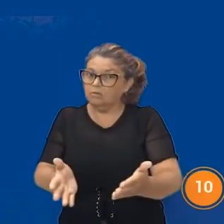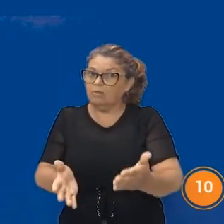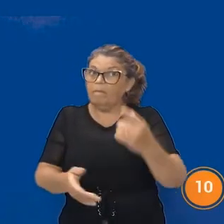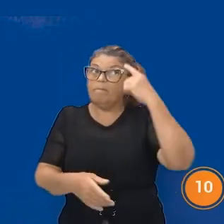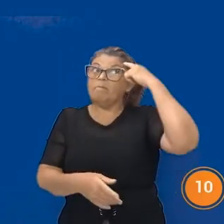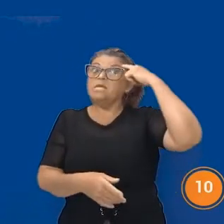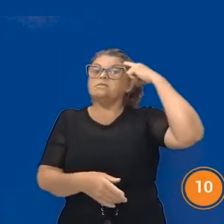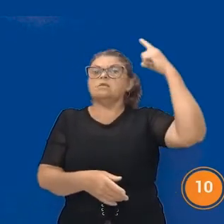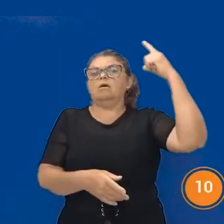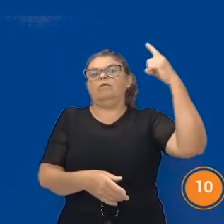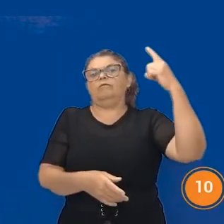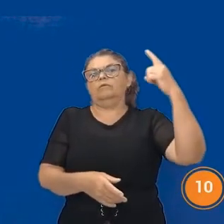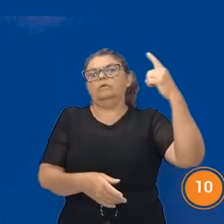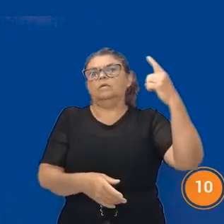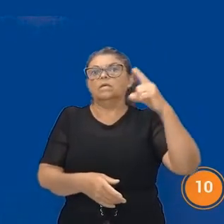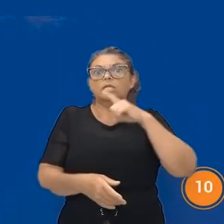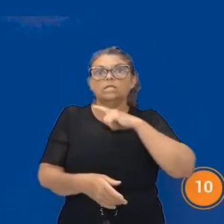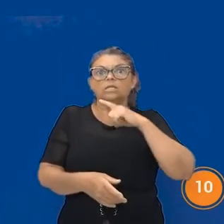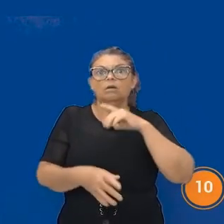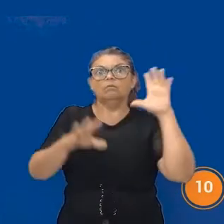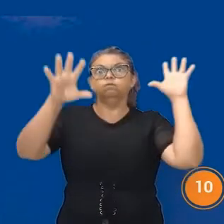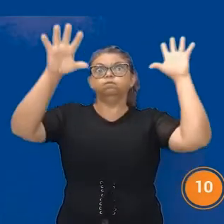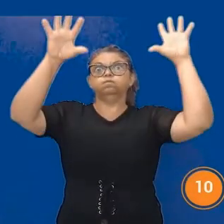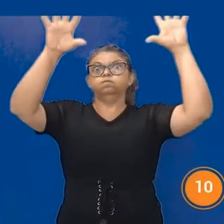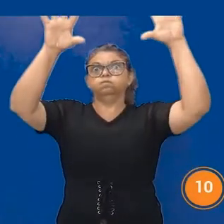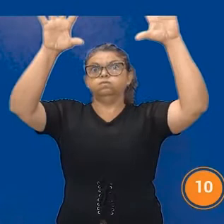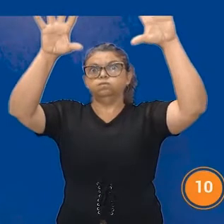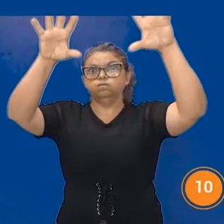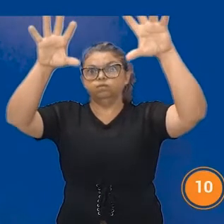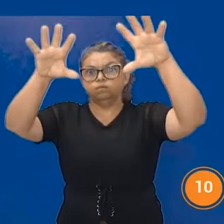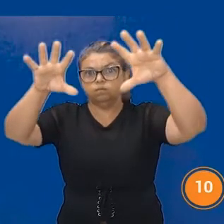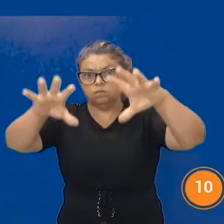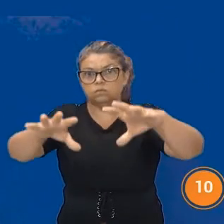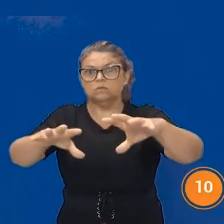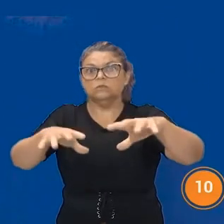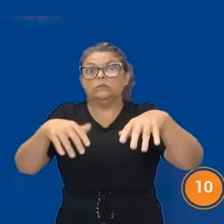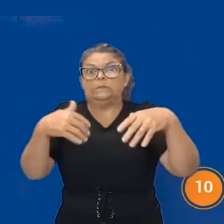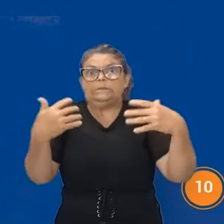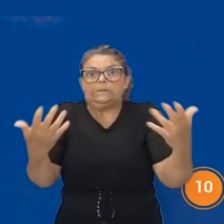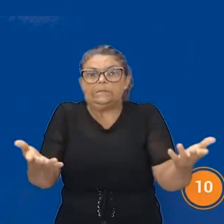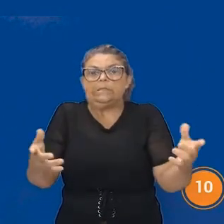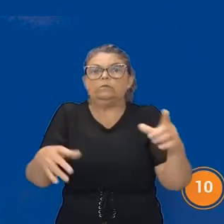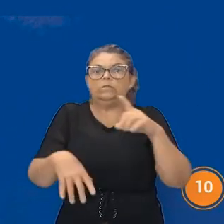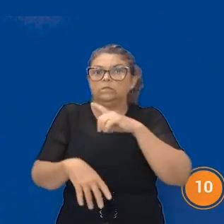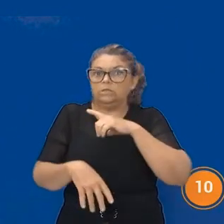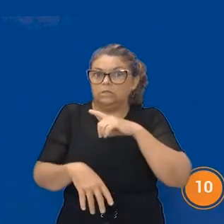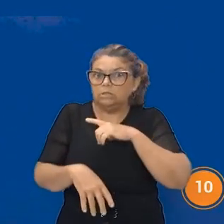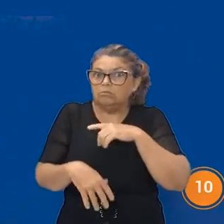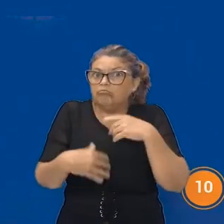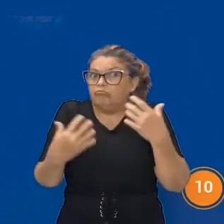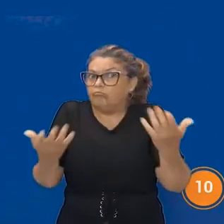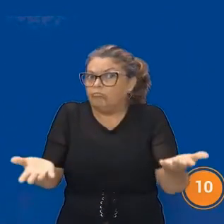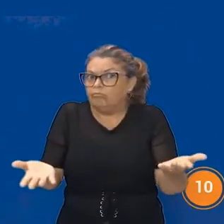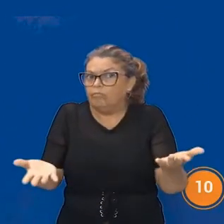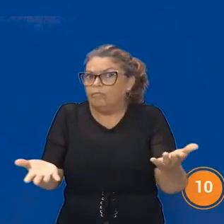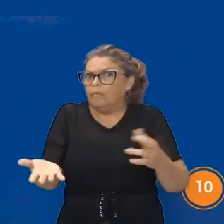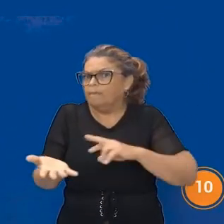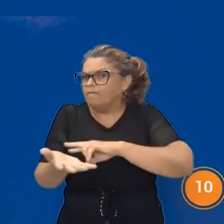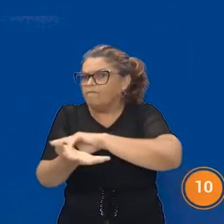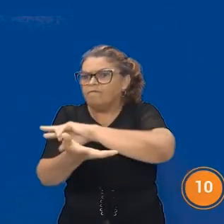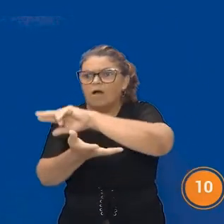por monstros terríveis, como aquele que vocês puderam ver aí na caricatura. Então, nós temos aí